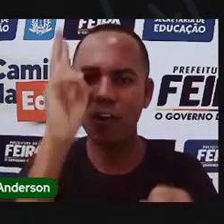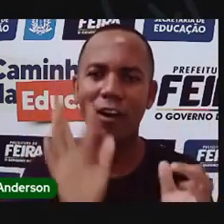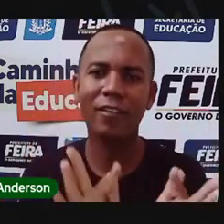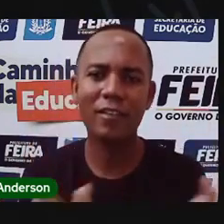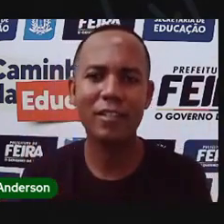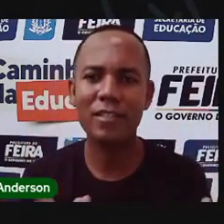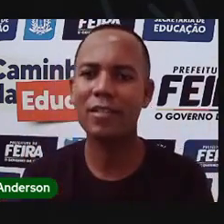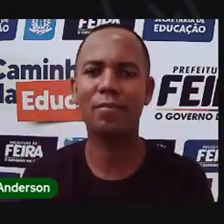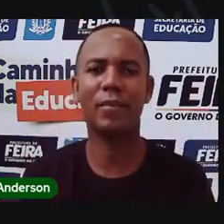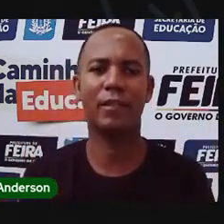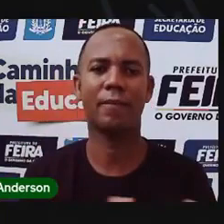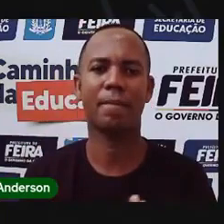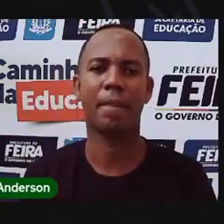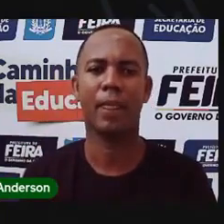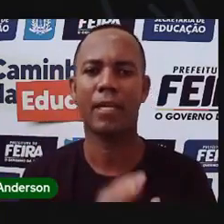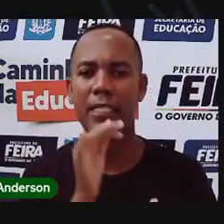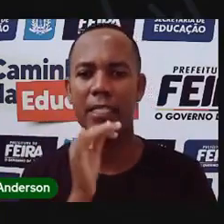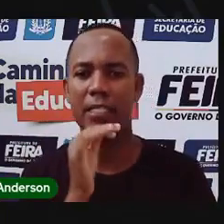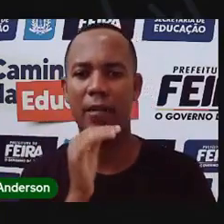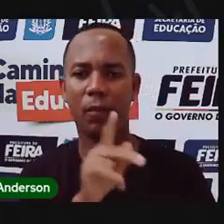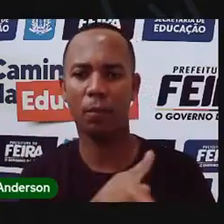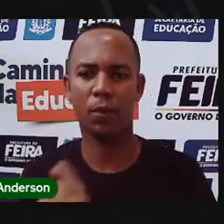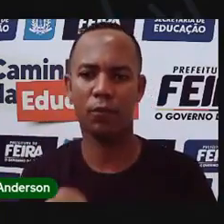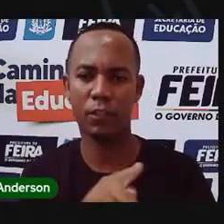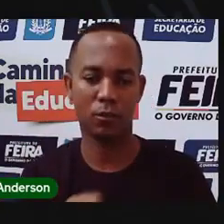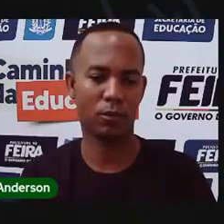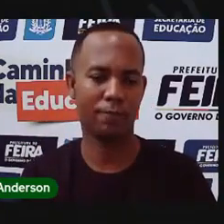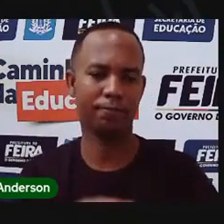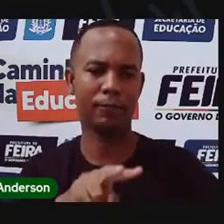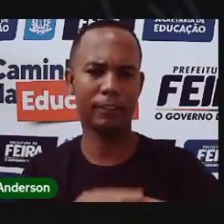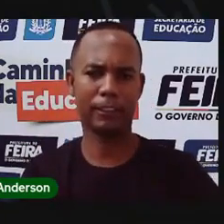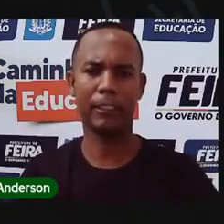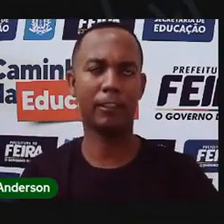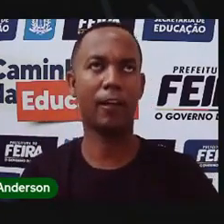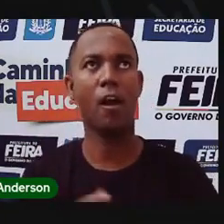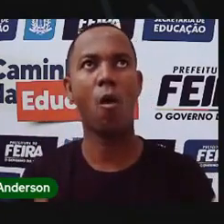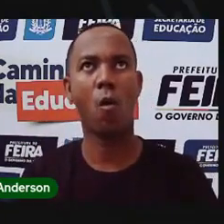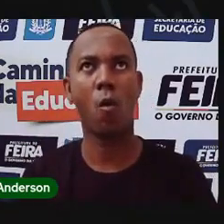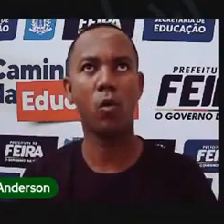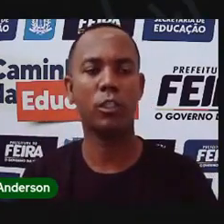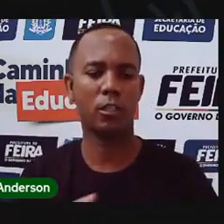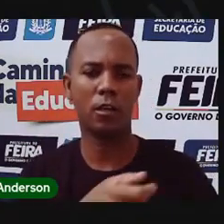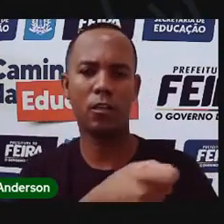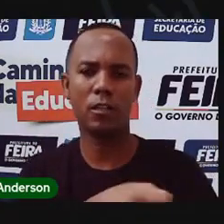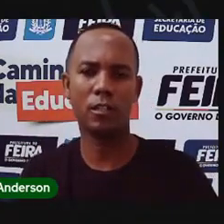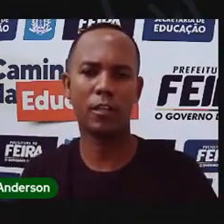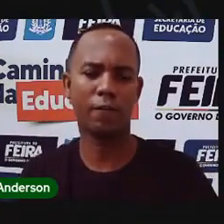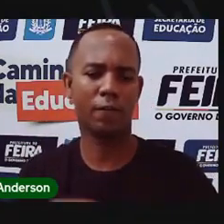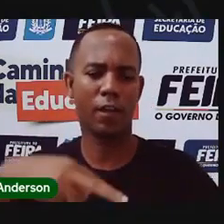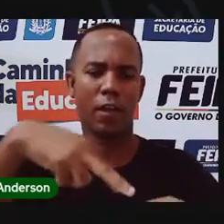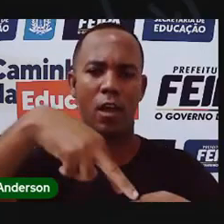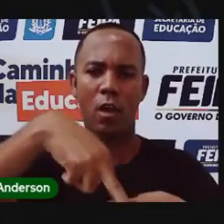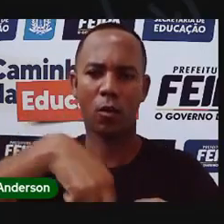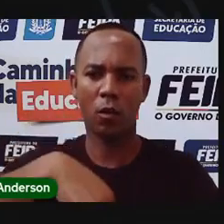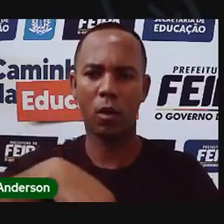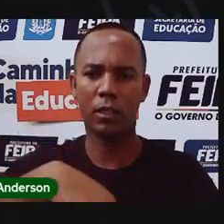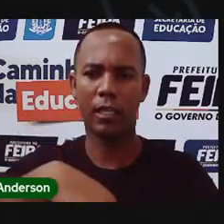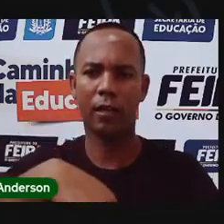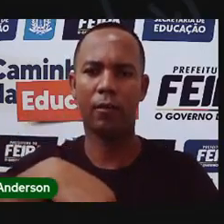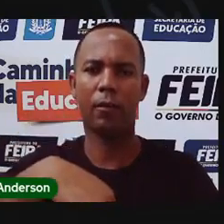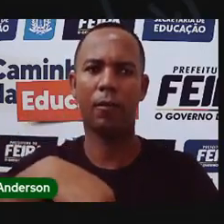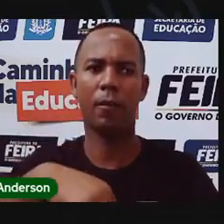Então, se eu sento, a Pró Maria senta, olha, hoje eu vou escrever um cordel sobre a